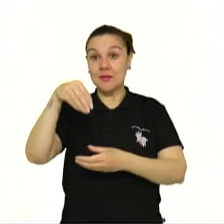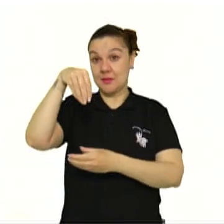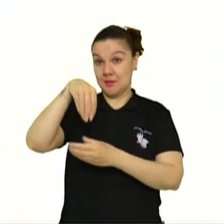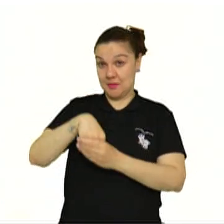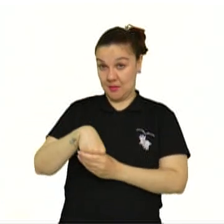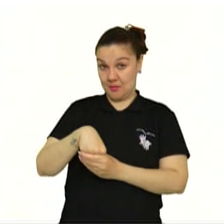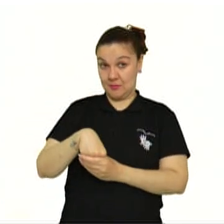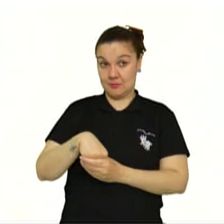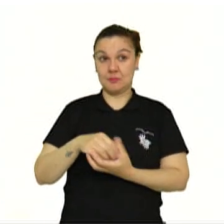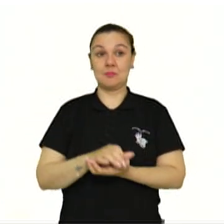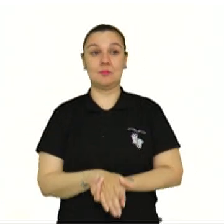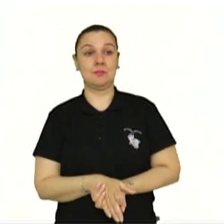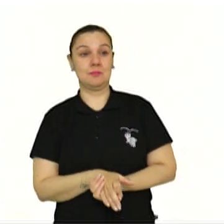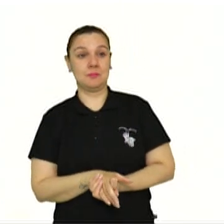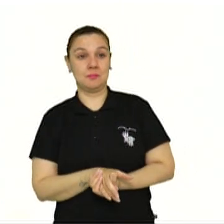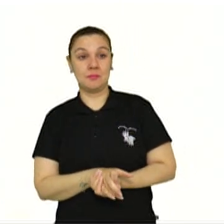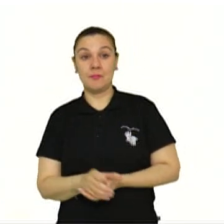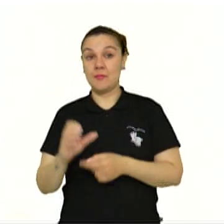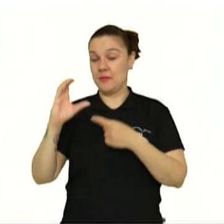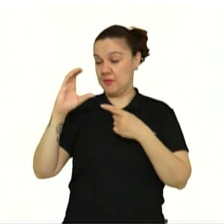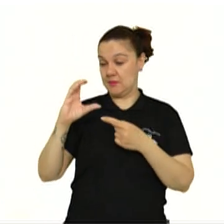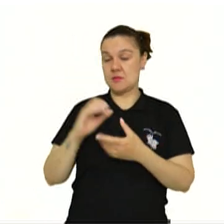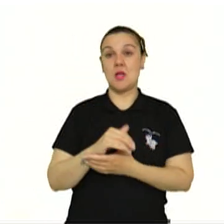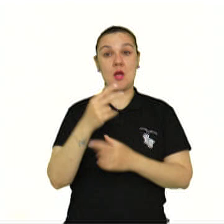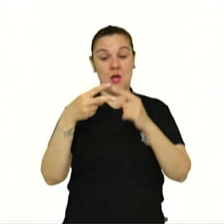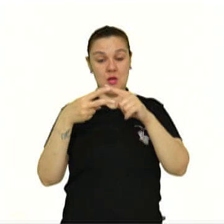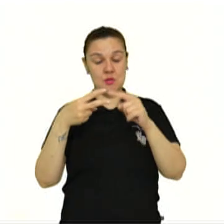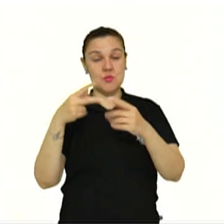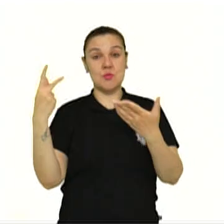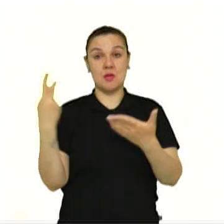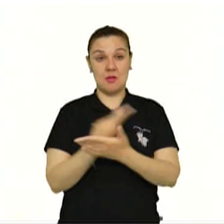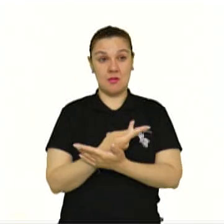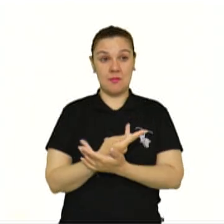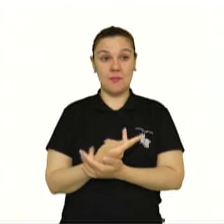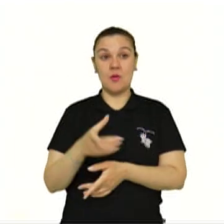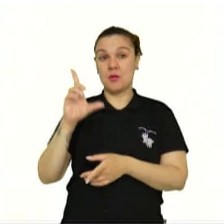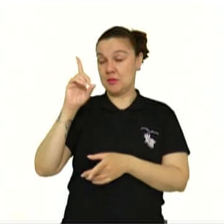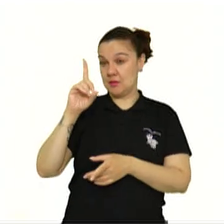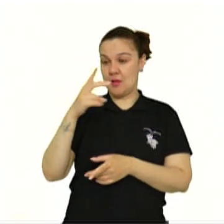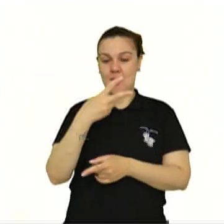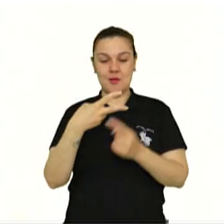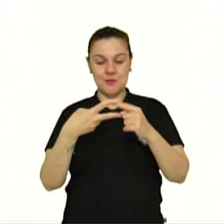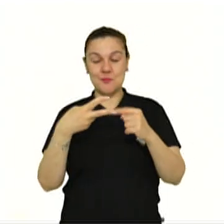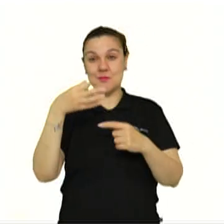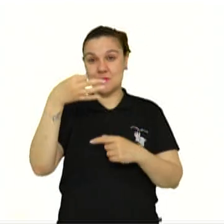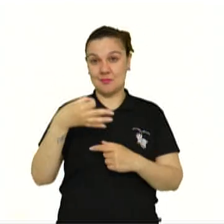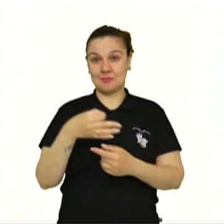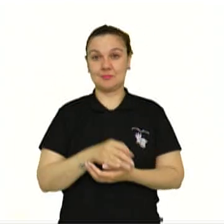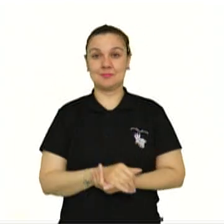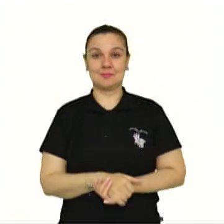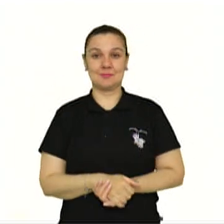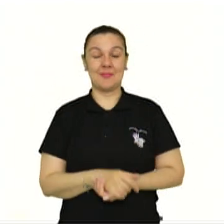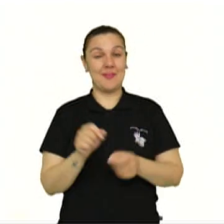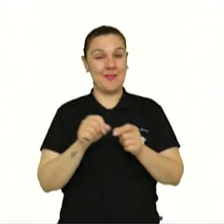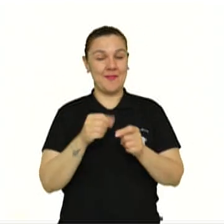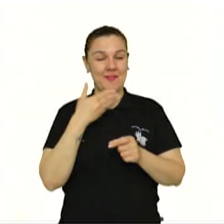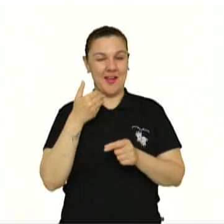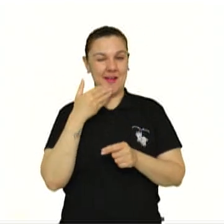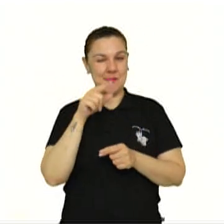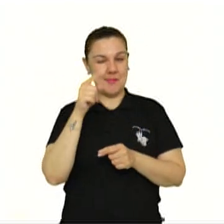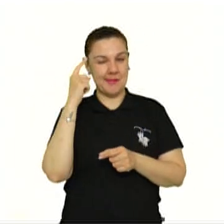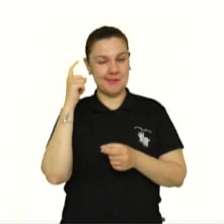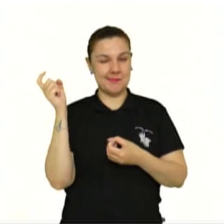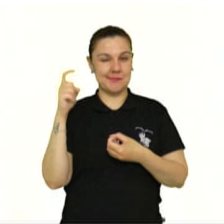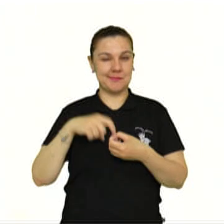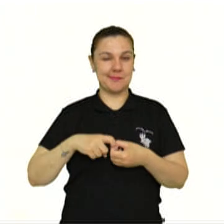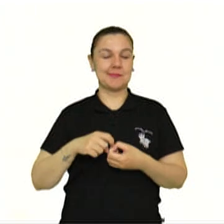dentro, bola boa. Letra C, as duas estão erradas, ou letra D, as duas estão corretas? Fácil, pensa um pouquinho que a